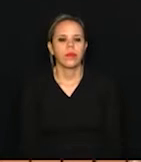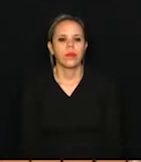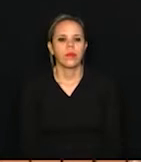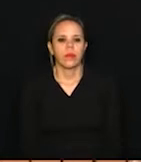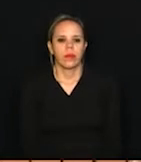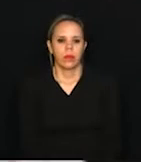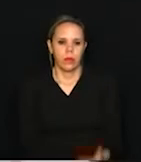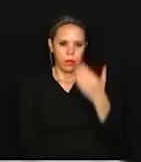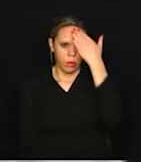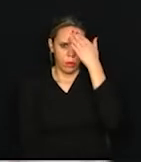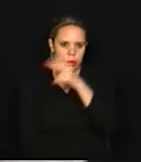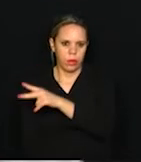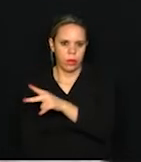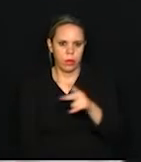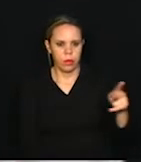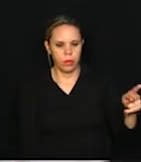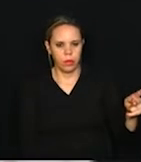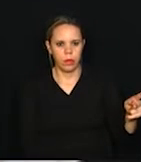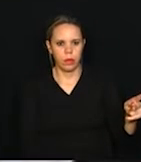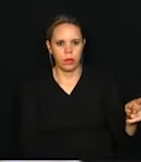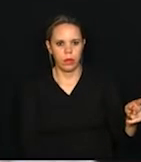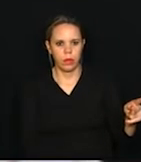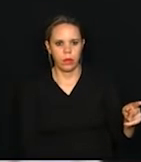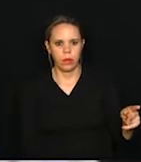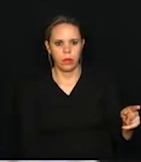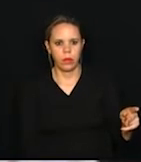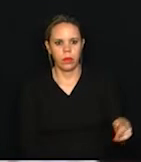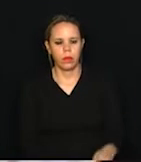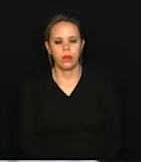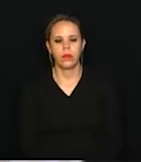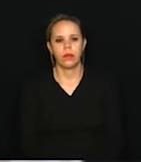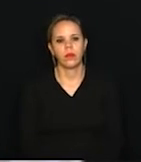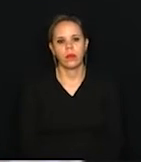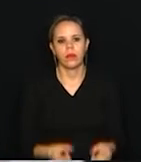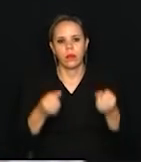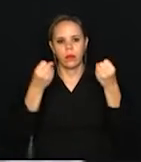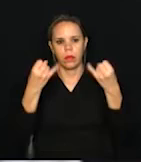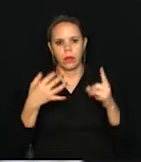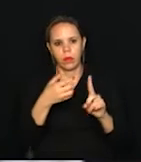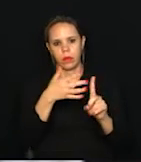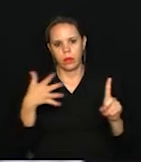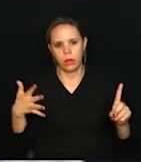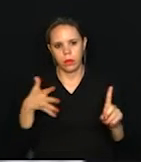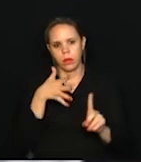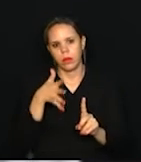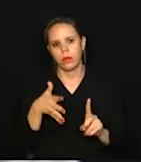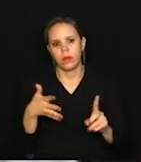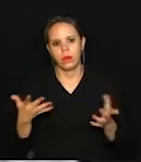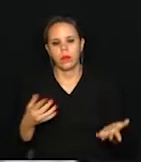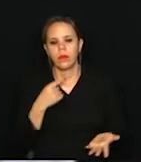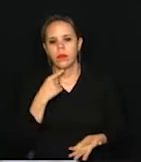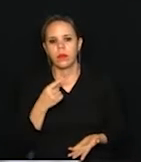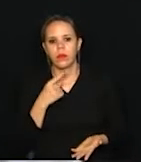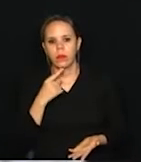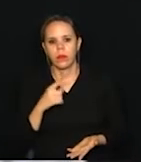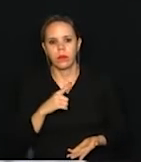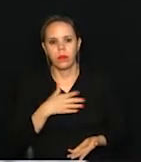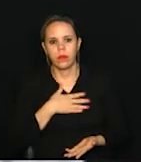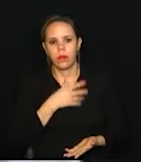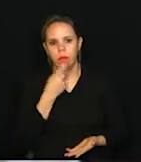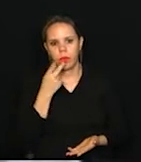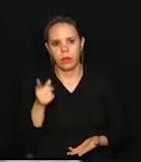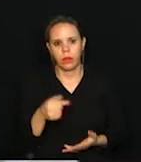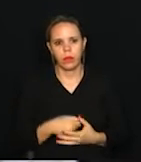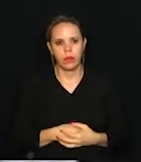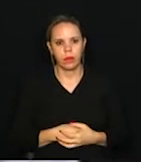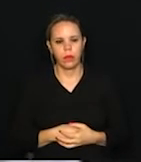Obrigado, presidente. Obrigado, presidente Ayrton, pelas explanações. Uma dúvida, você chegou a falar aqui,